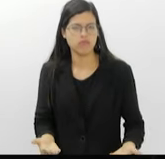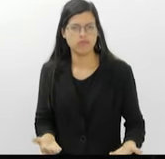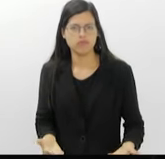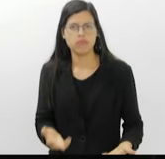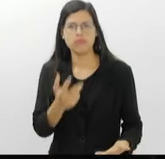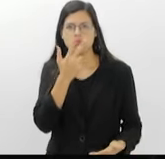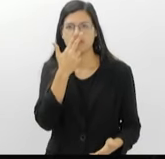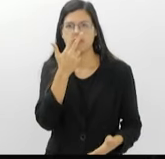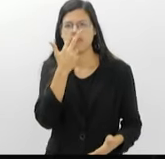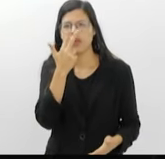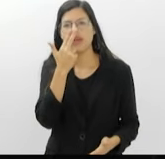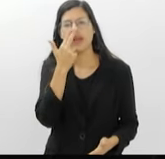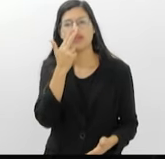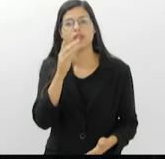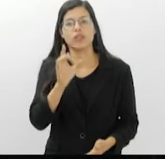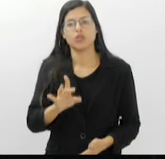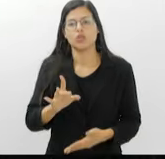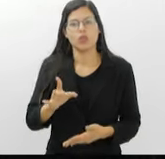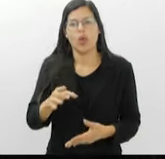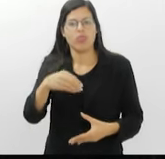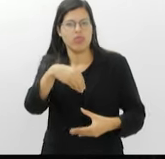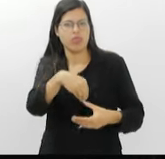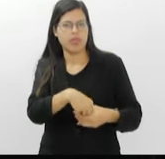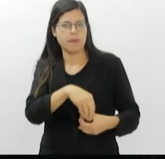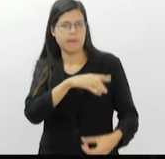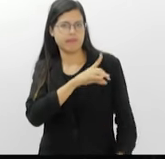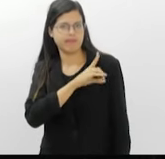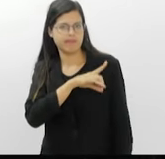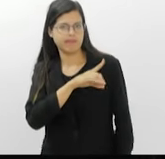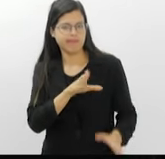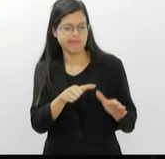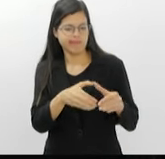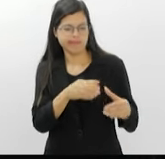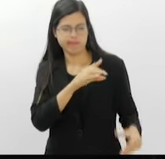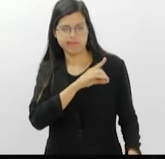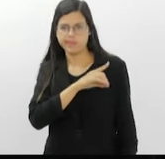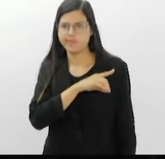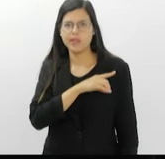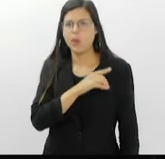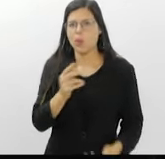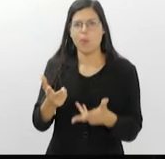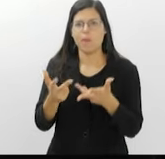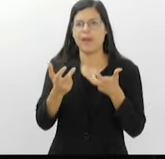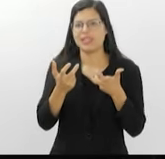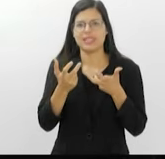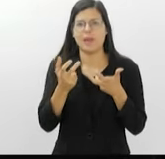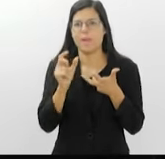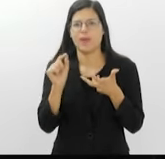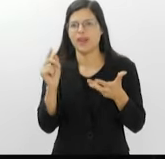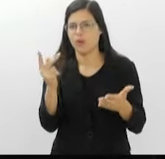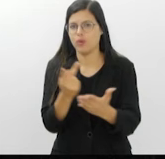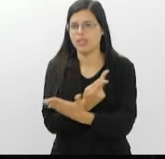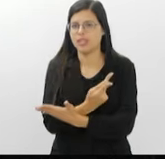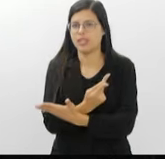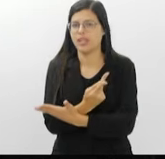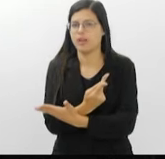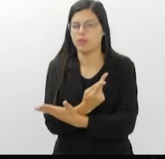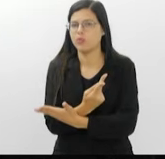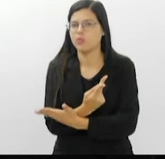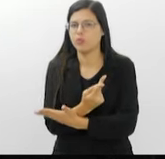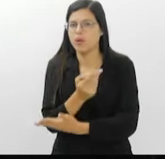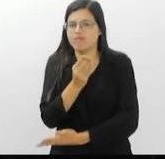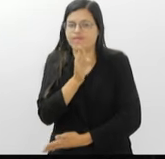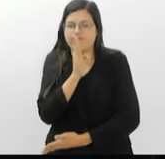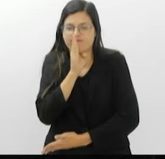simplesmente fica lá dentro do batalhão, não vê o que está acontecendo. A sua omissão